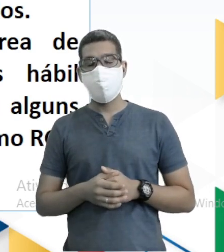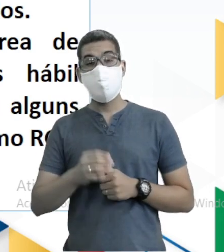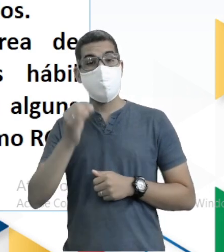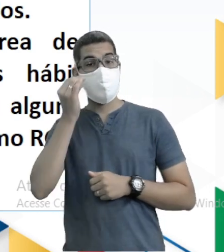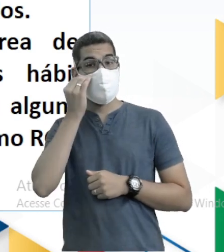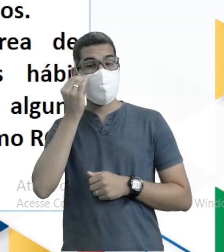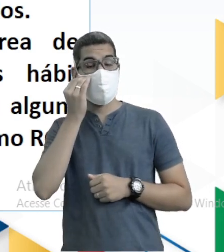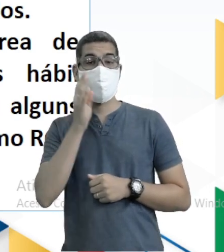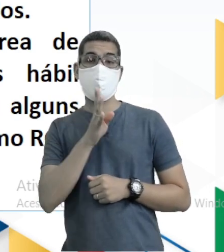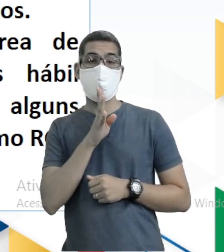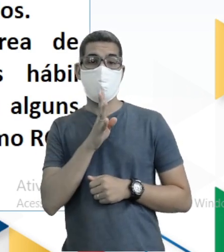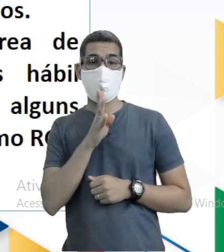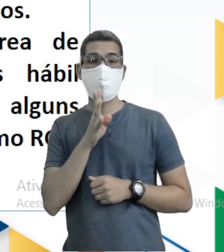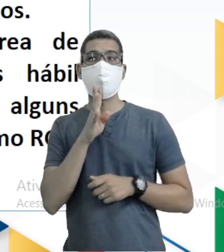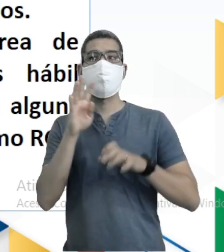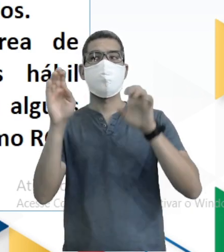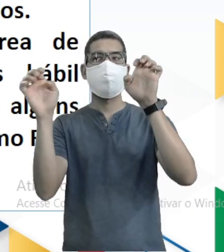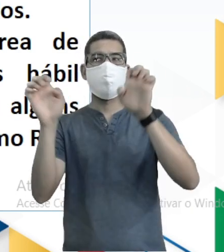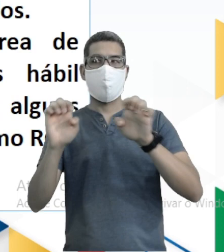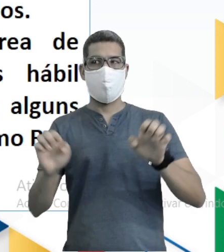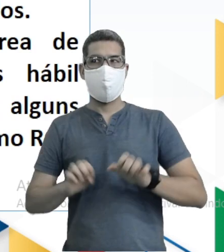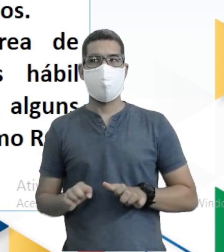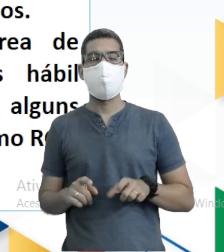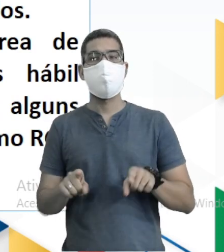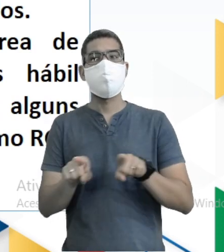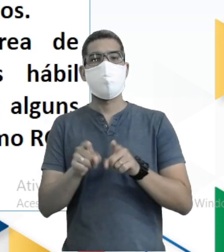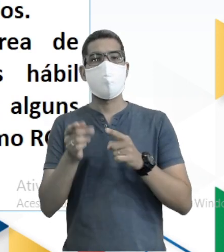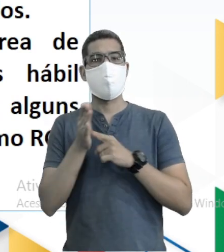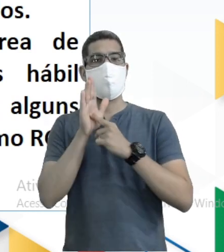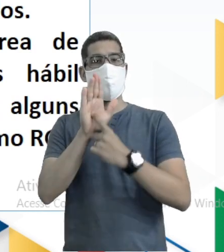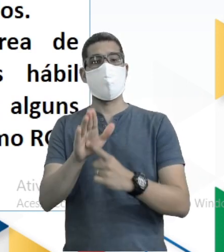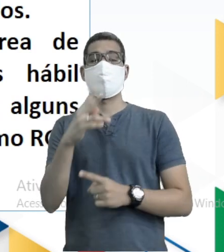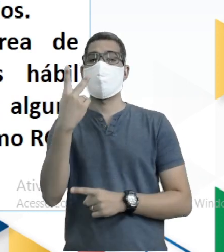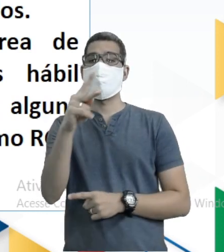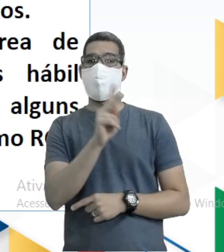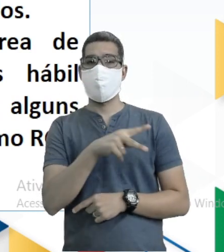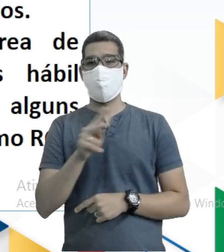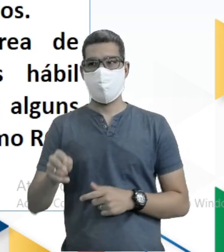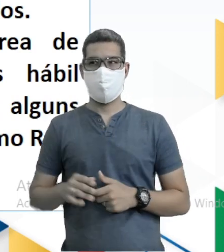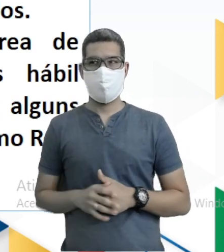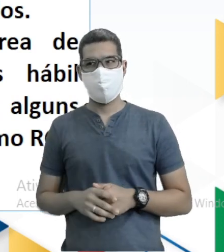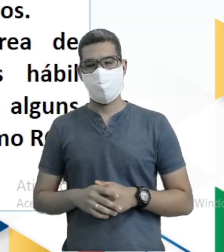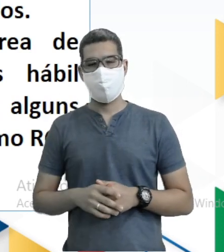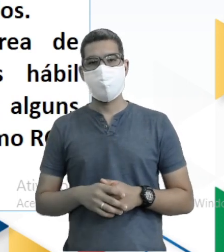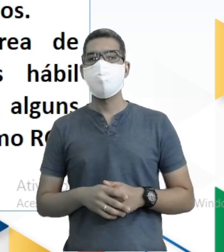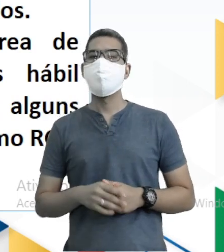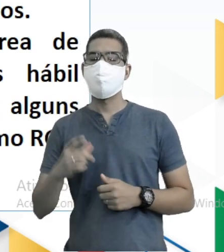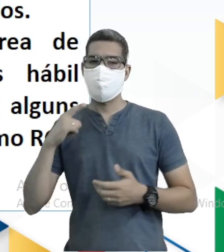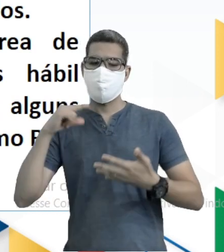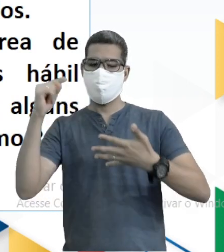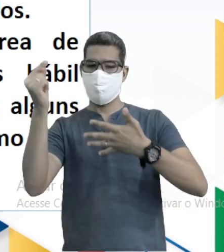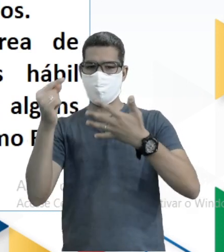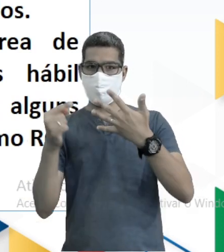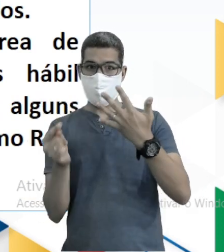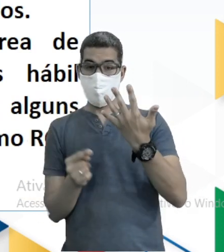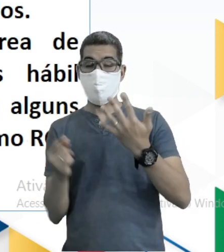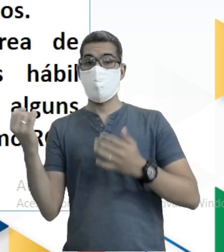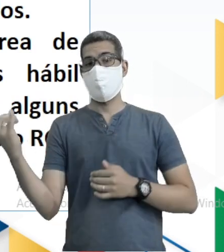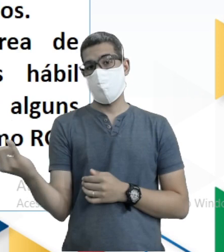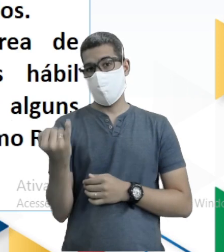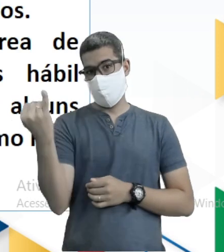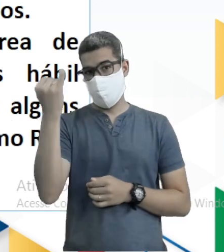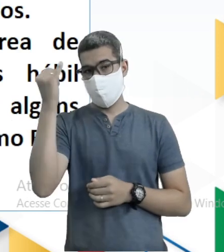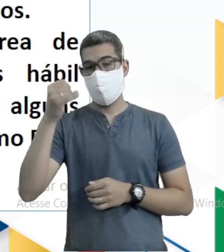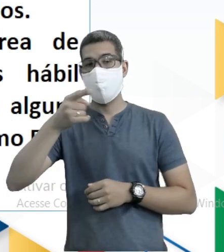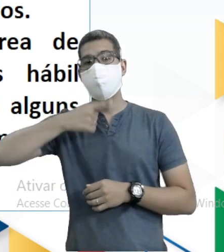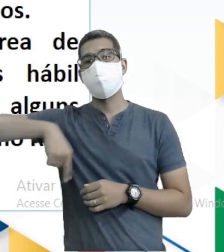essa estrutura em sala de aula e apresentar ao seu professor. Isso aí são pontos importantíssimos para